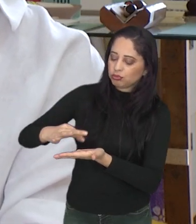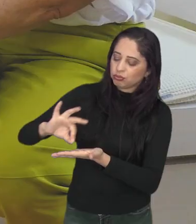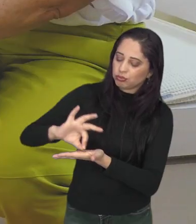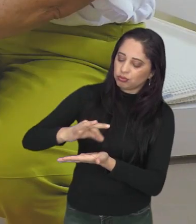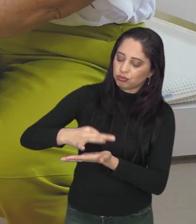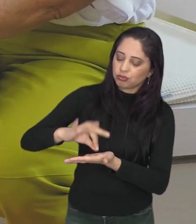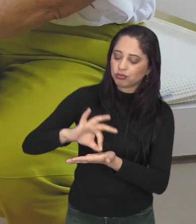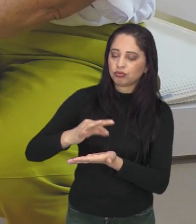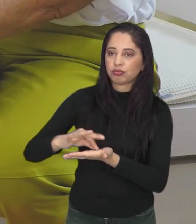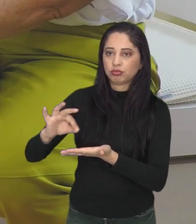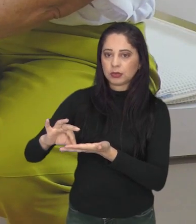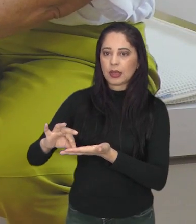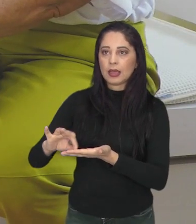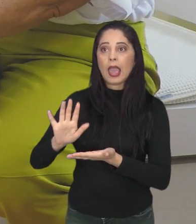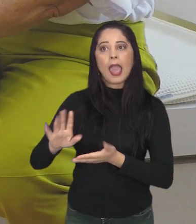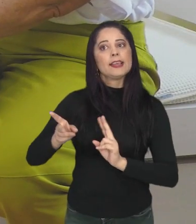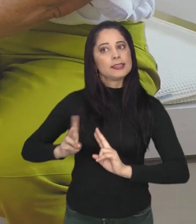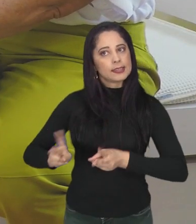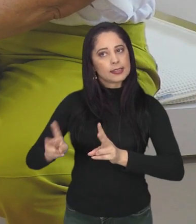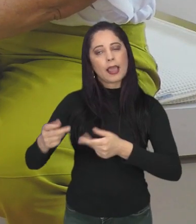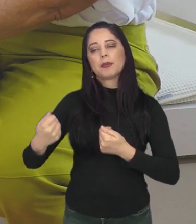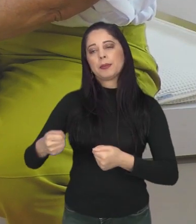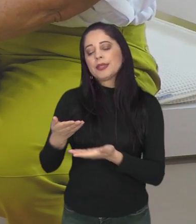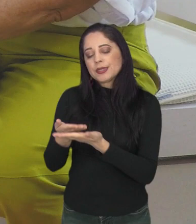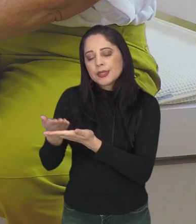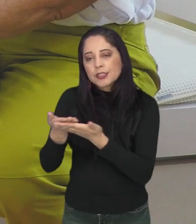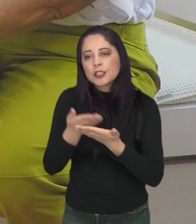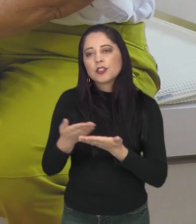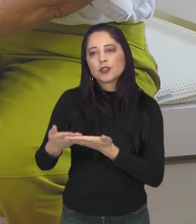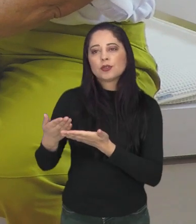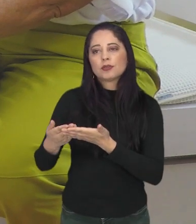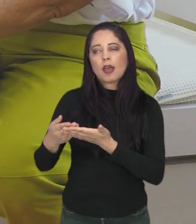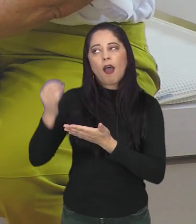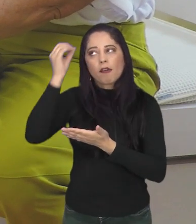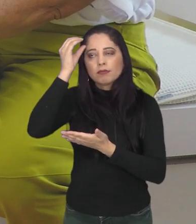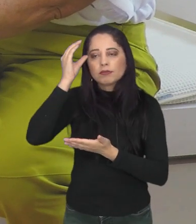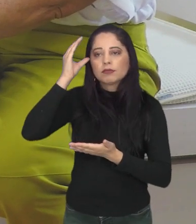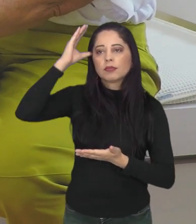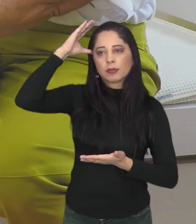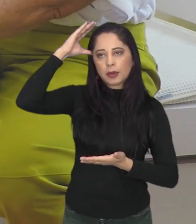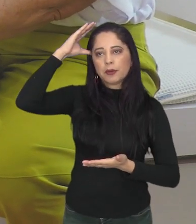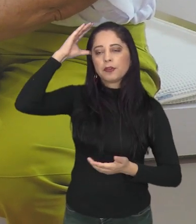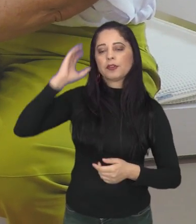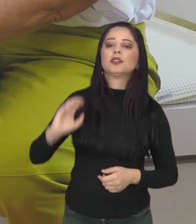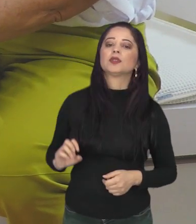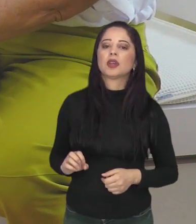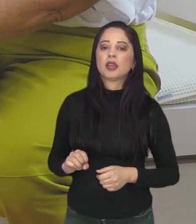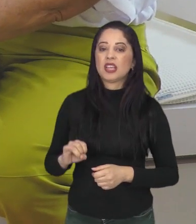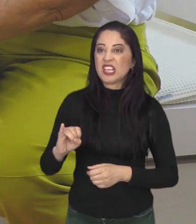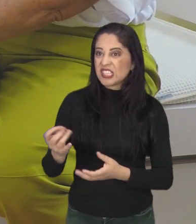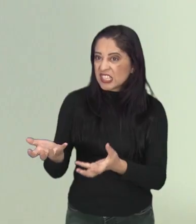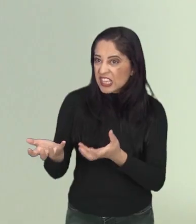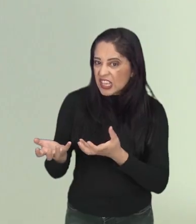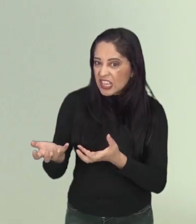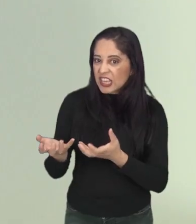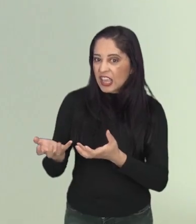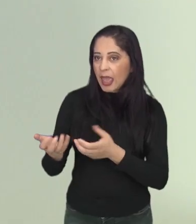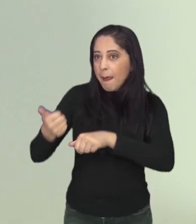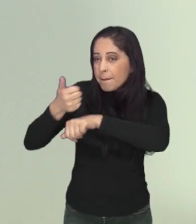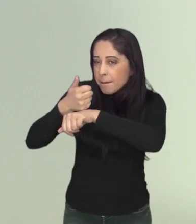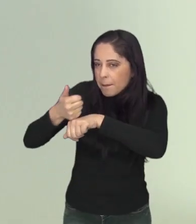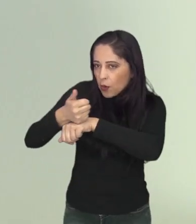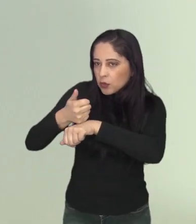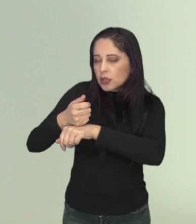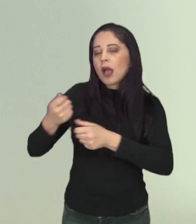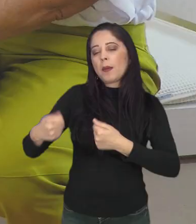Acho que sempre a gente em qualquer área a gente tem que estar sempre estudando Se você quer ter isso como né uma forma